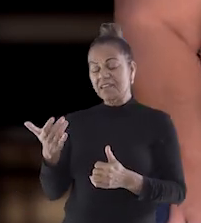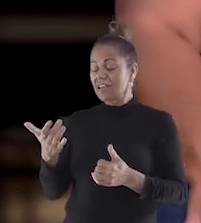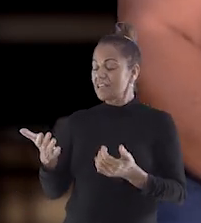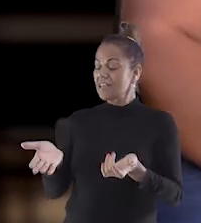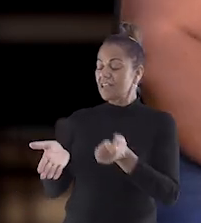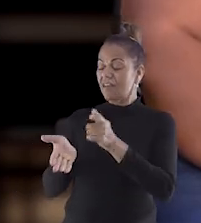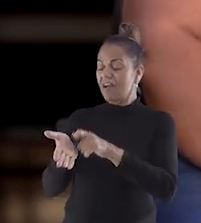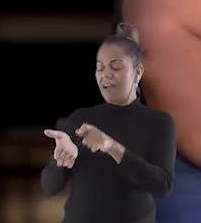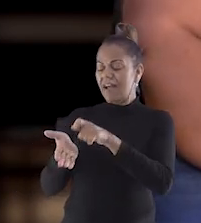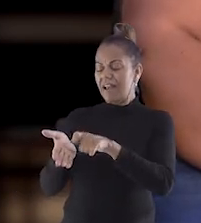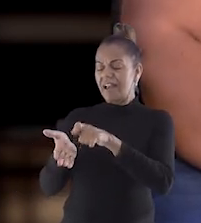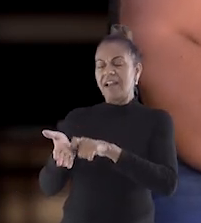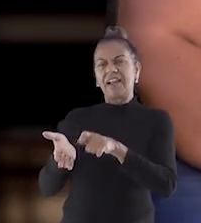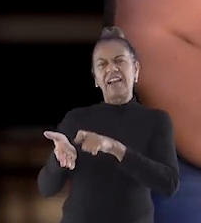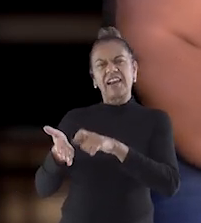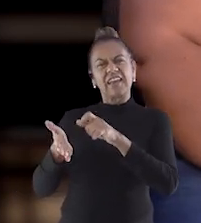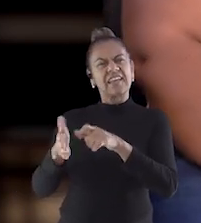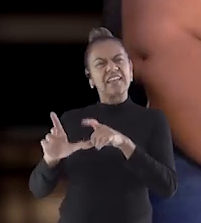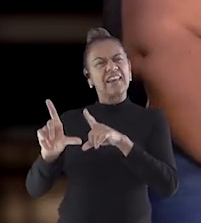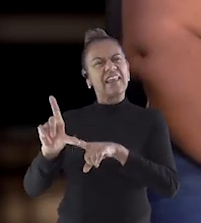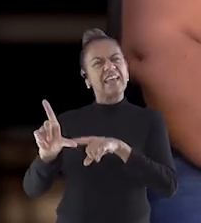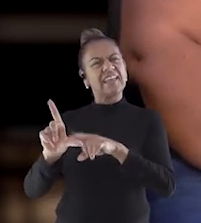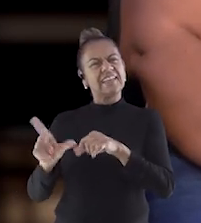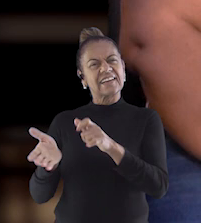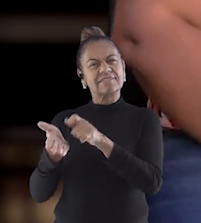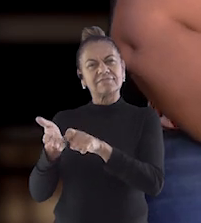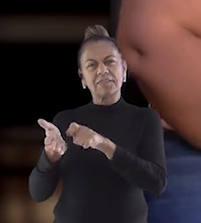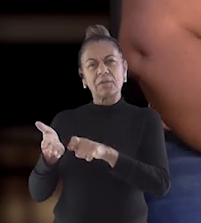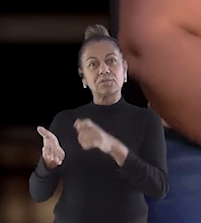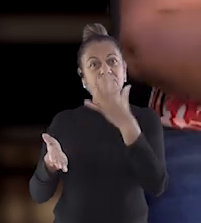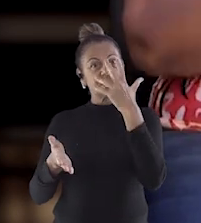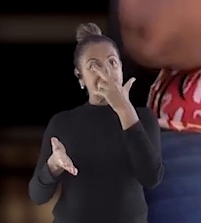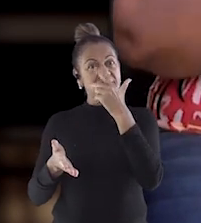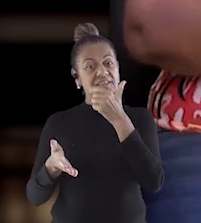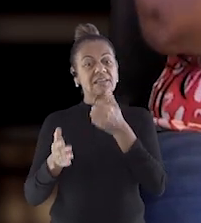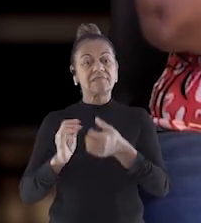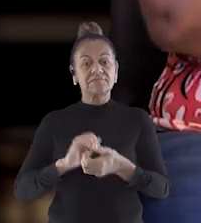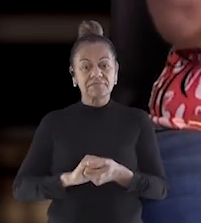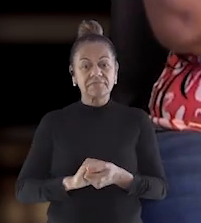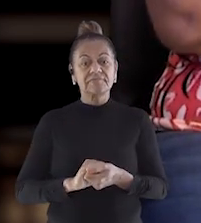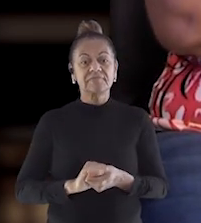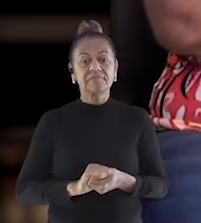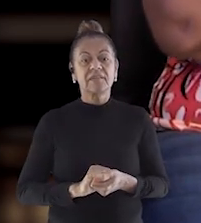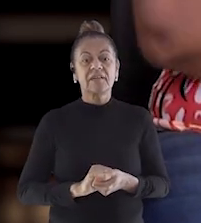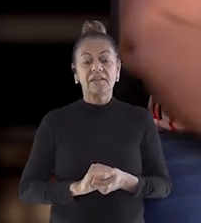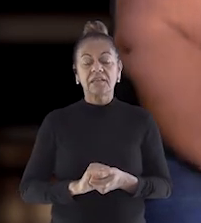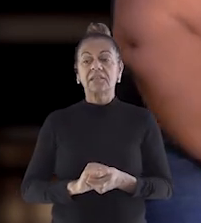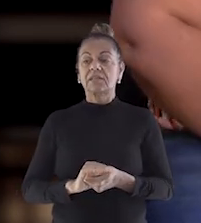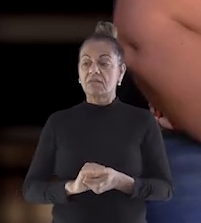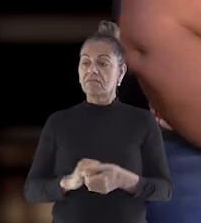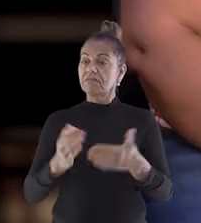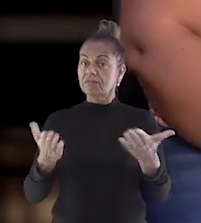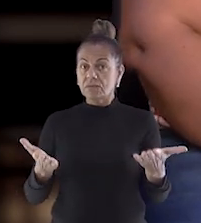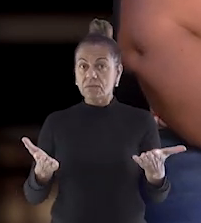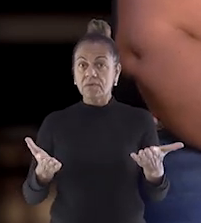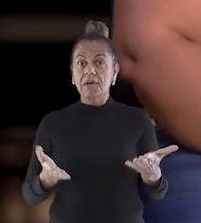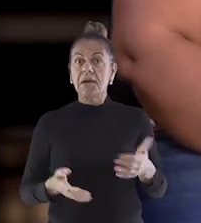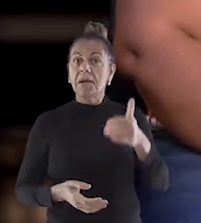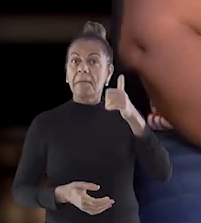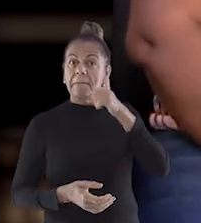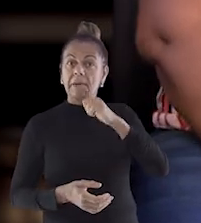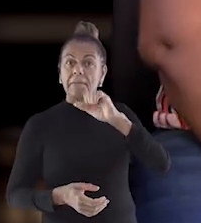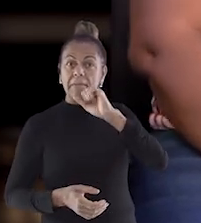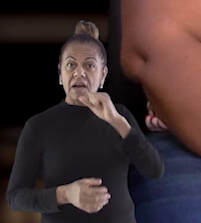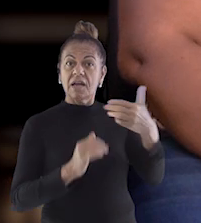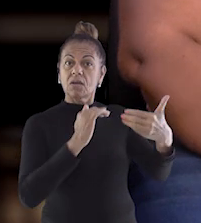irmão. Nossa, que letra linda. Tânia, poxa, tô gostando. Olha, eu tô sentindo até falta, porque ele estudou, né? Tô sentindo falta, eu acho